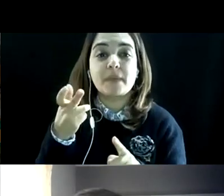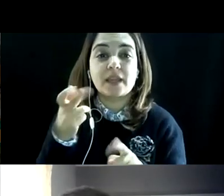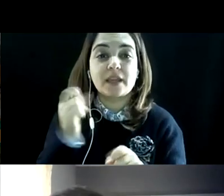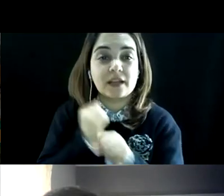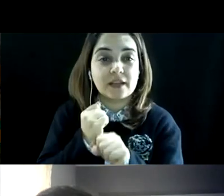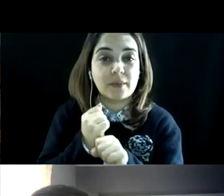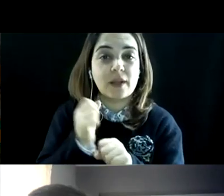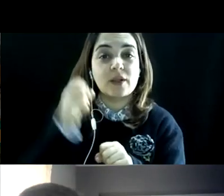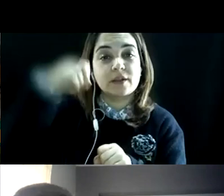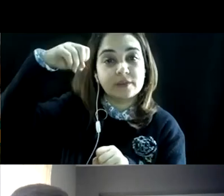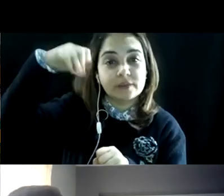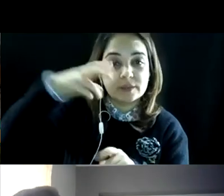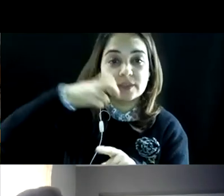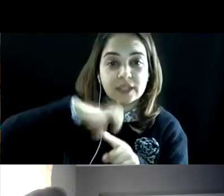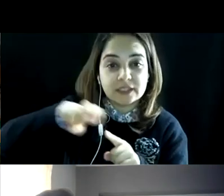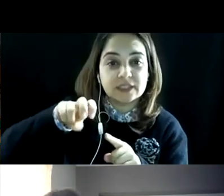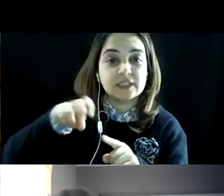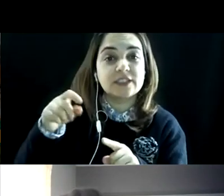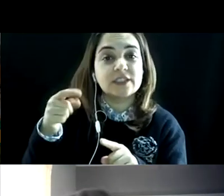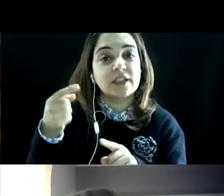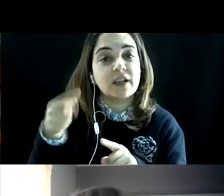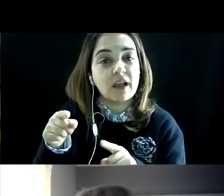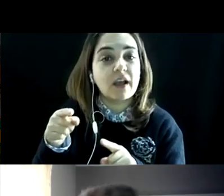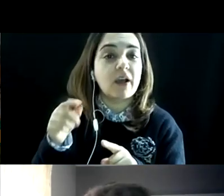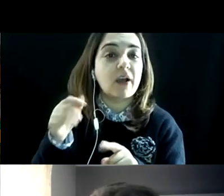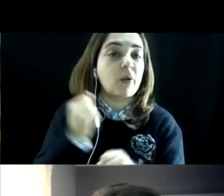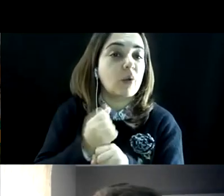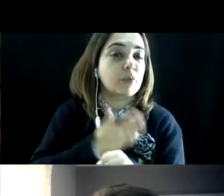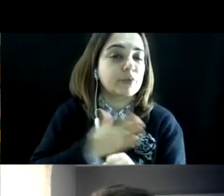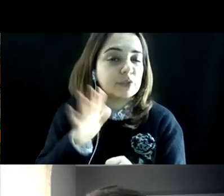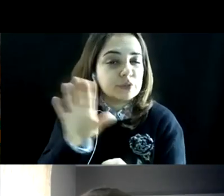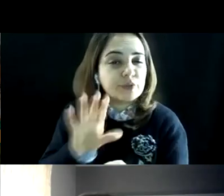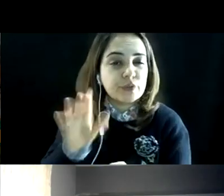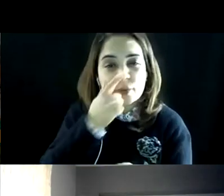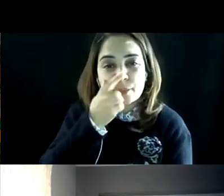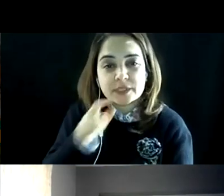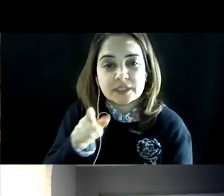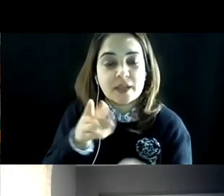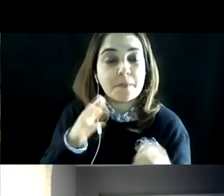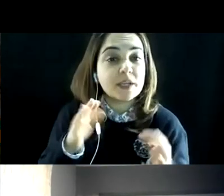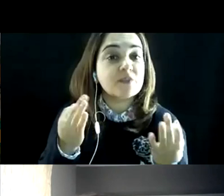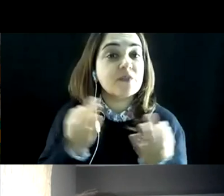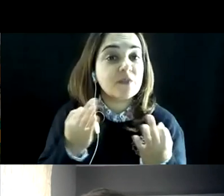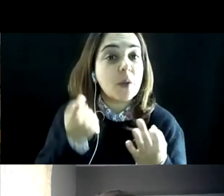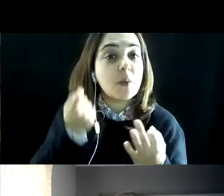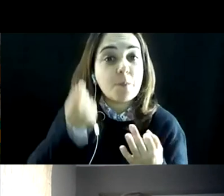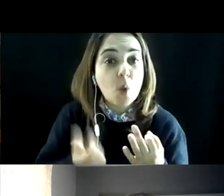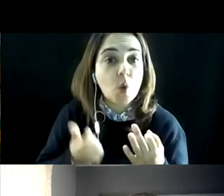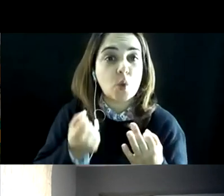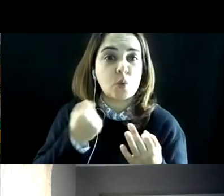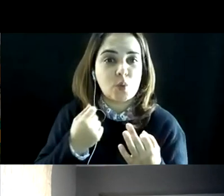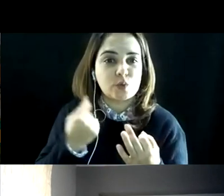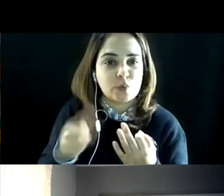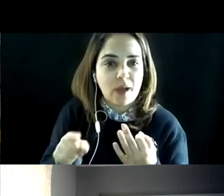de eletricistas ainda alguns, de profissões desse estilo. O facto é que são relativamente poucos cursos nesse tipo